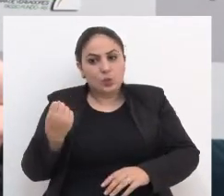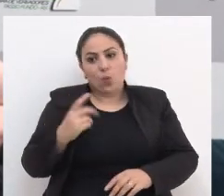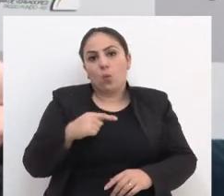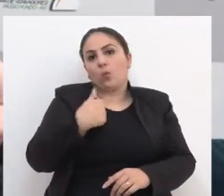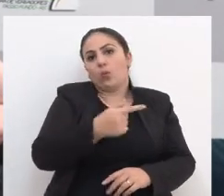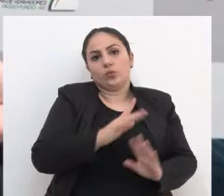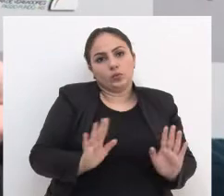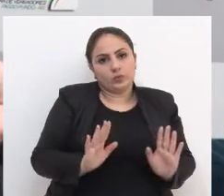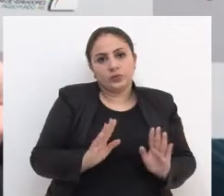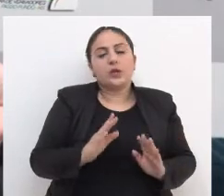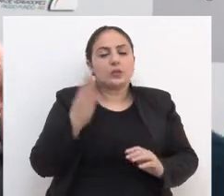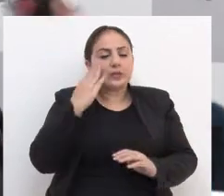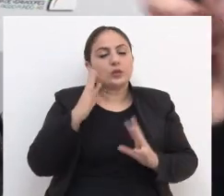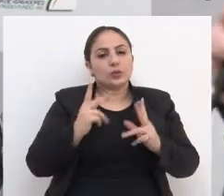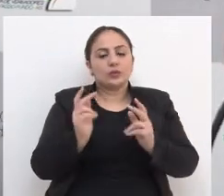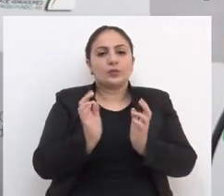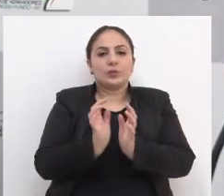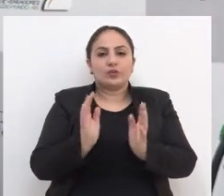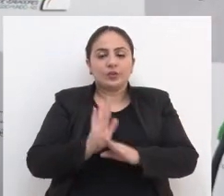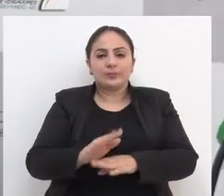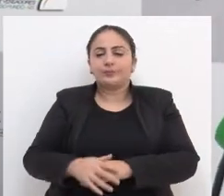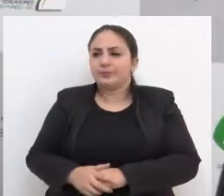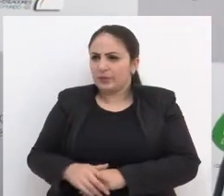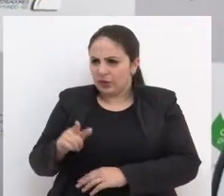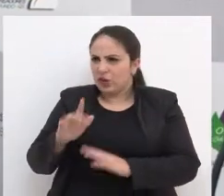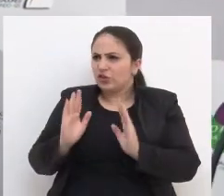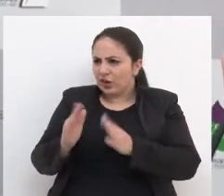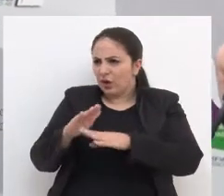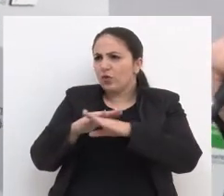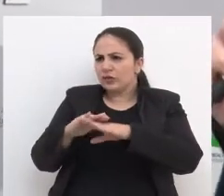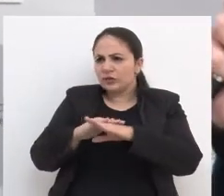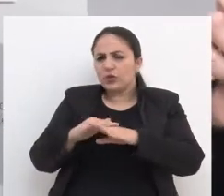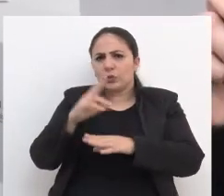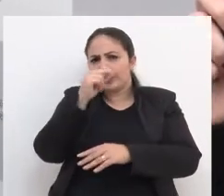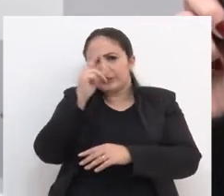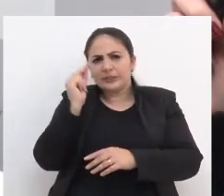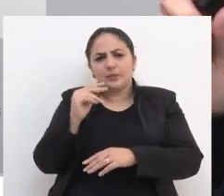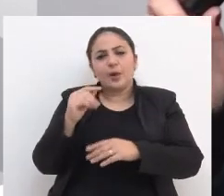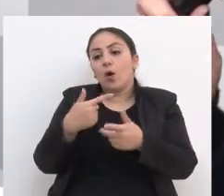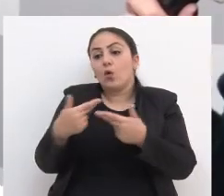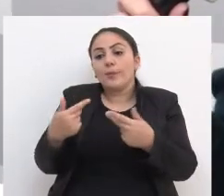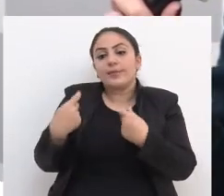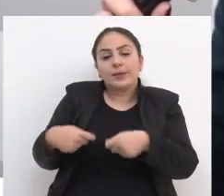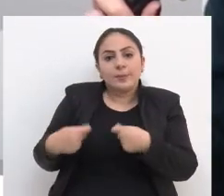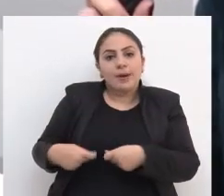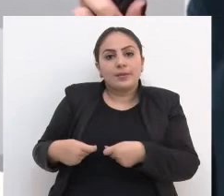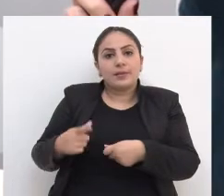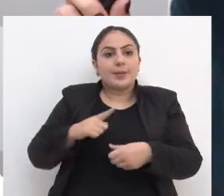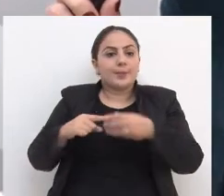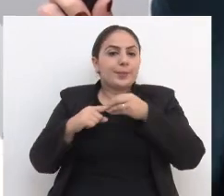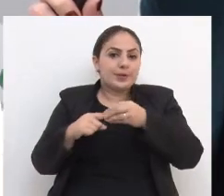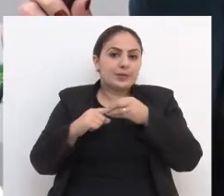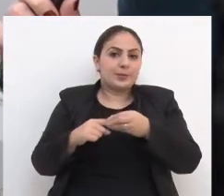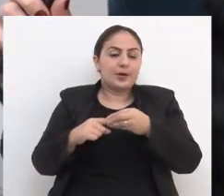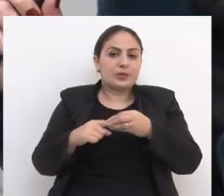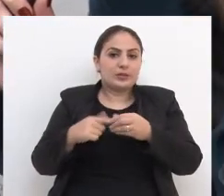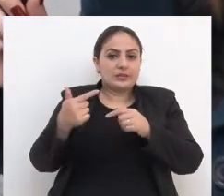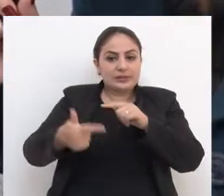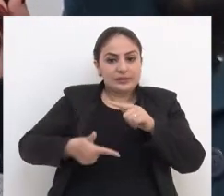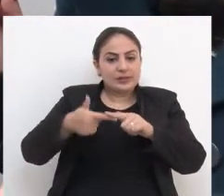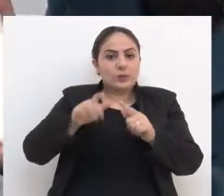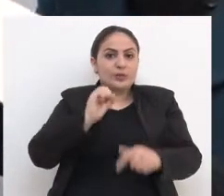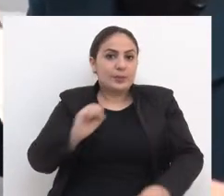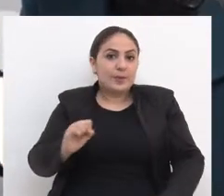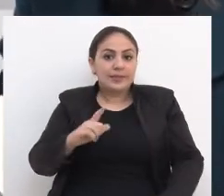os vereadores irão colaborar. O senhor já conversou com o Poder Executivo sobre algumas demandas, então, que serão prioridades nesse segundo